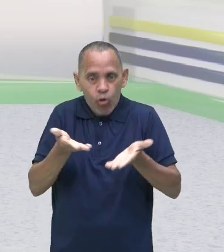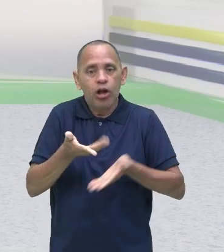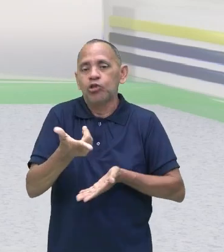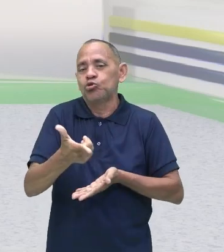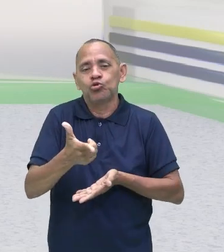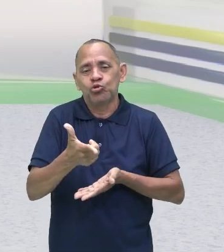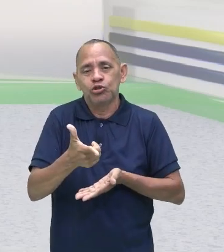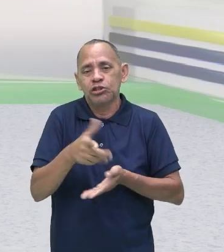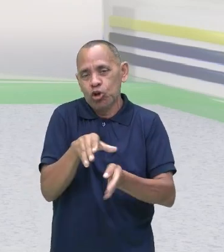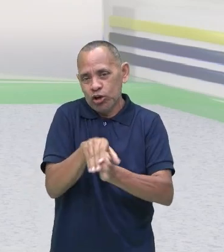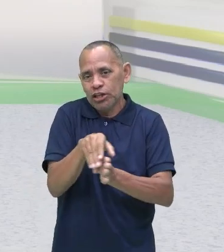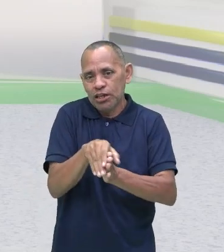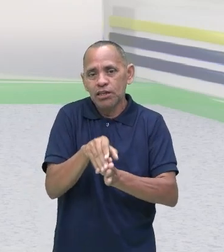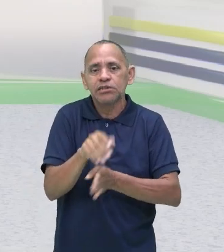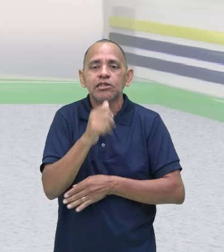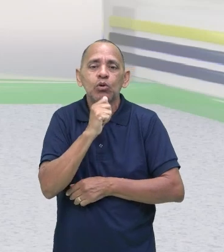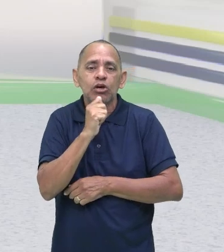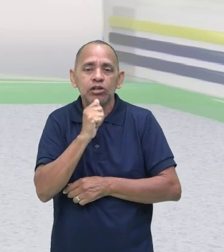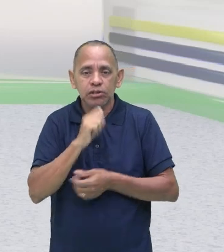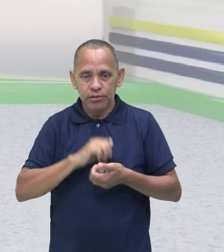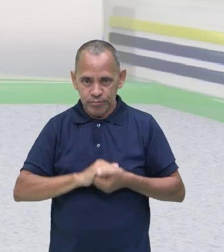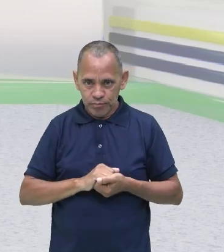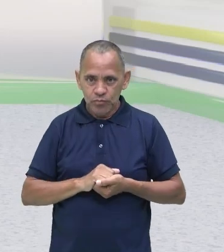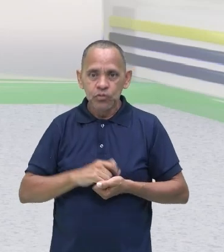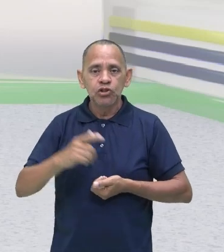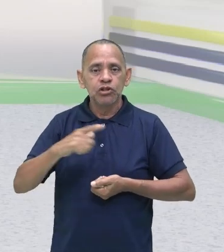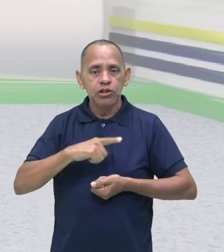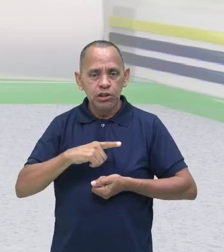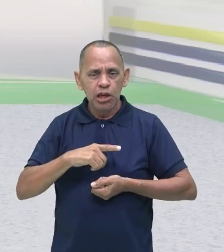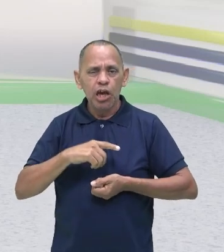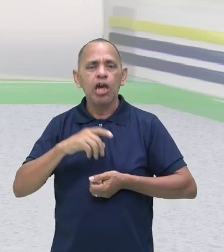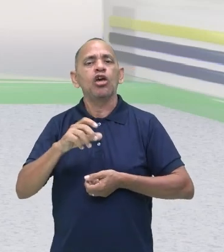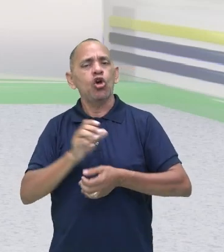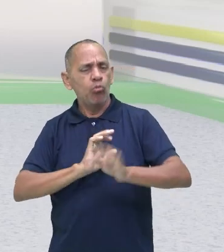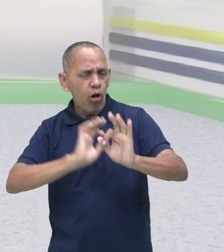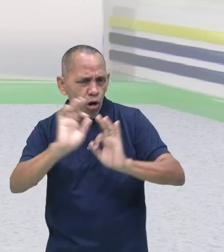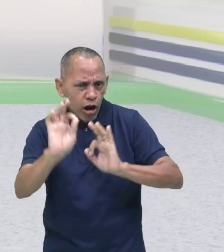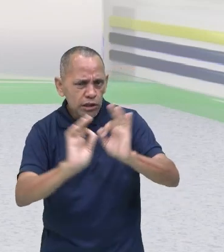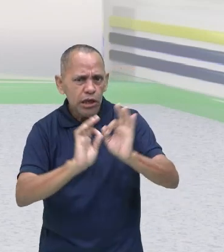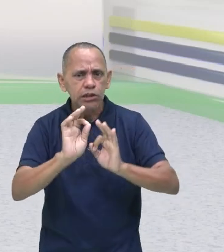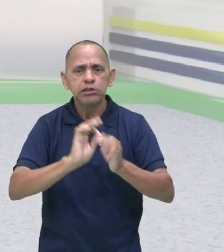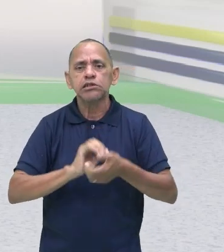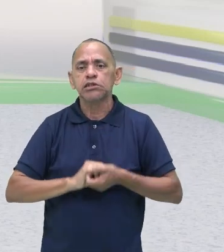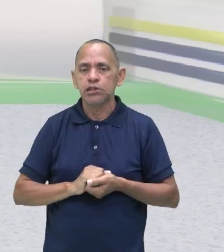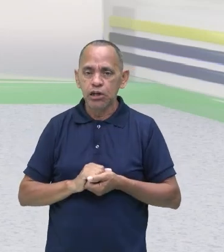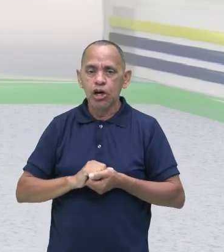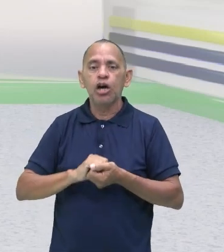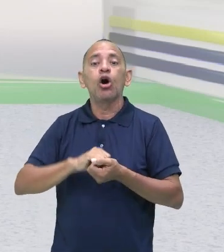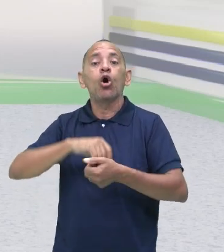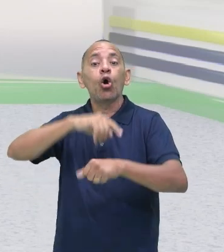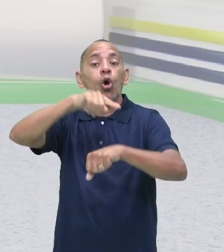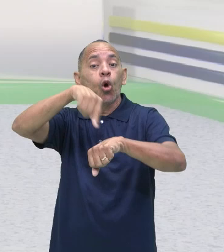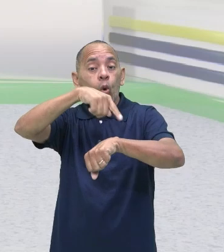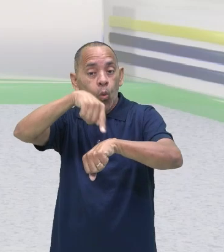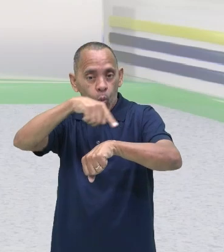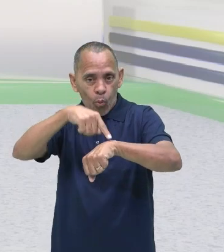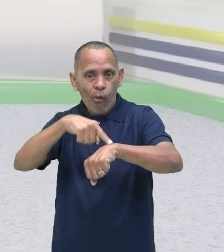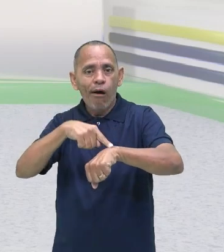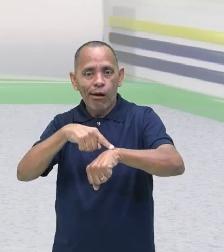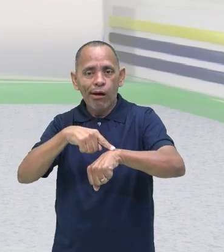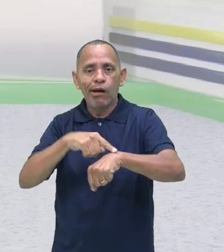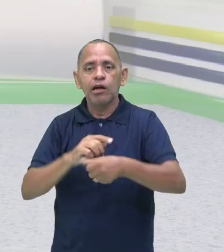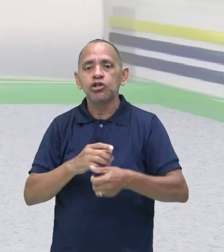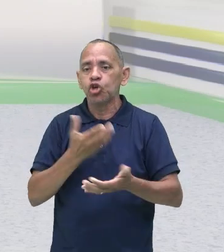que o ensino médio está passando pela reestruturação da sua carga horária, tanto da formação geral básica quanto do